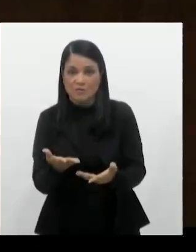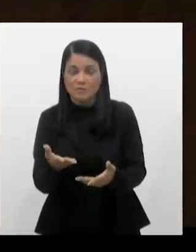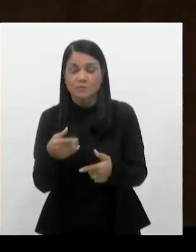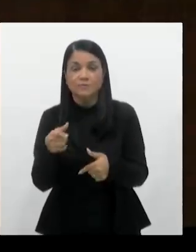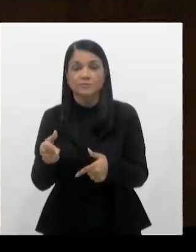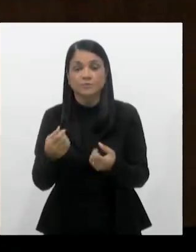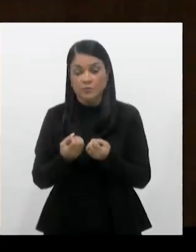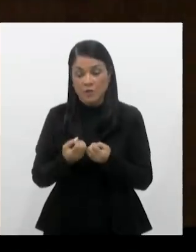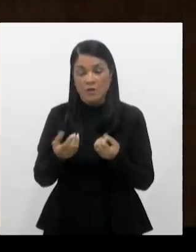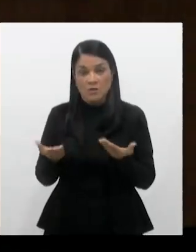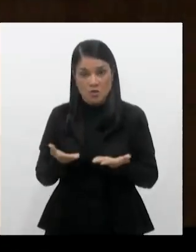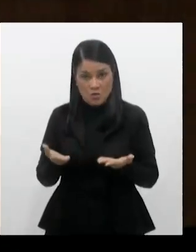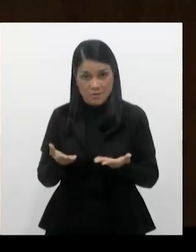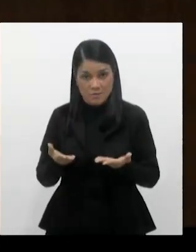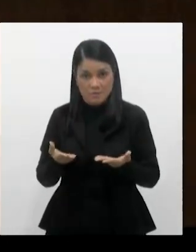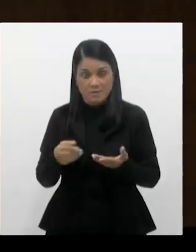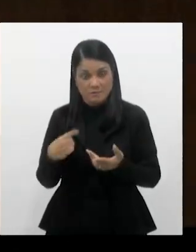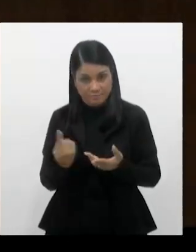Delaroli, entregamos,